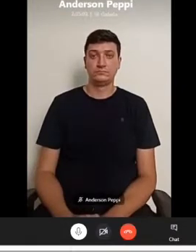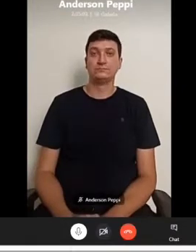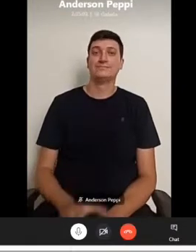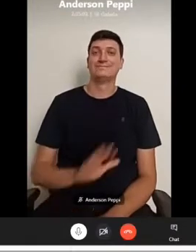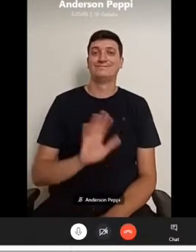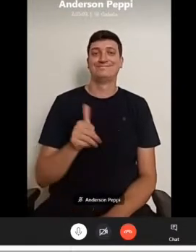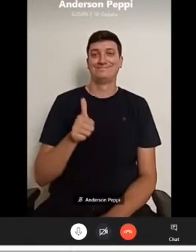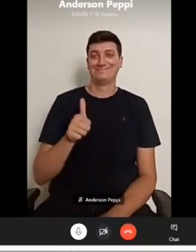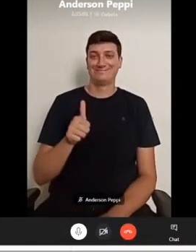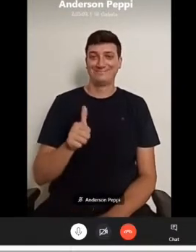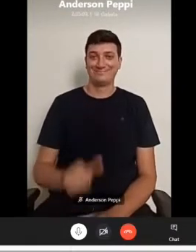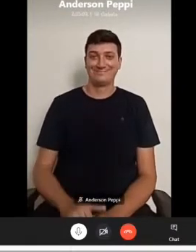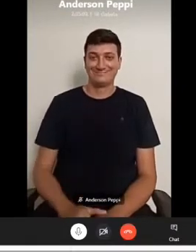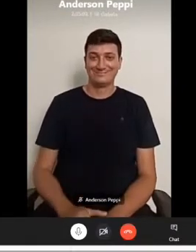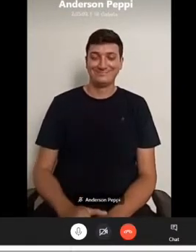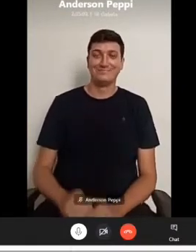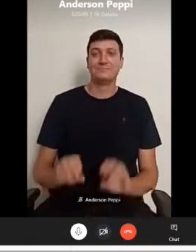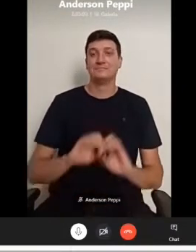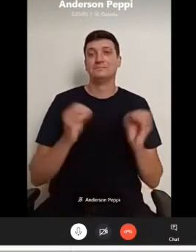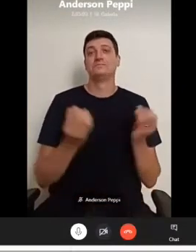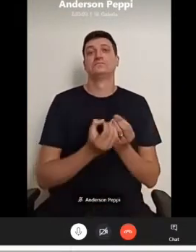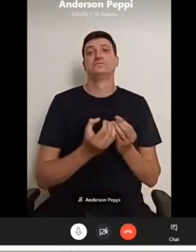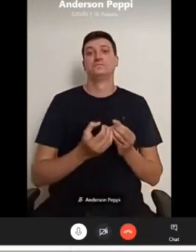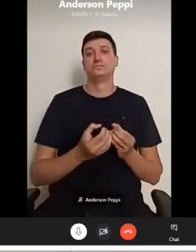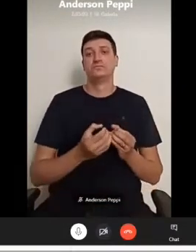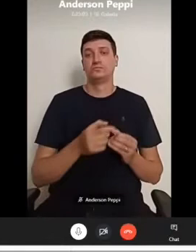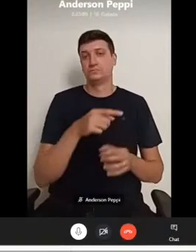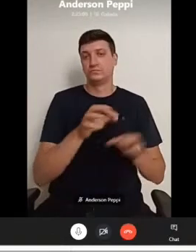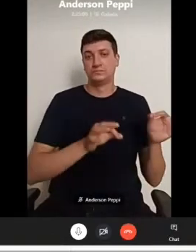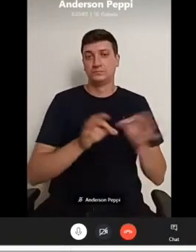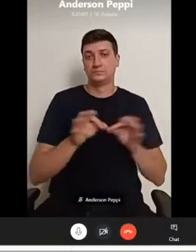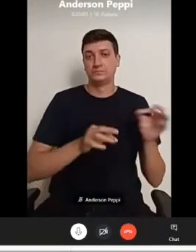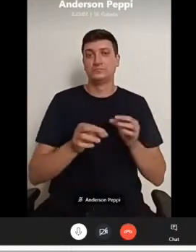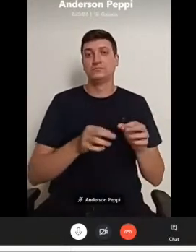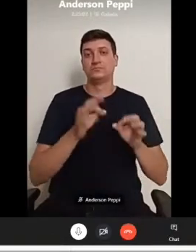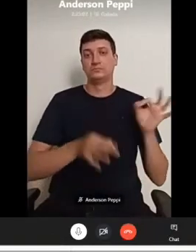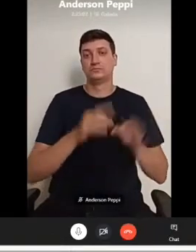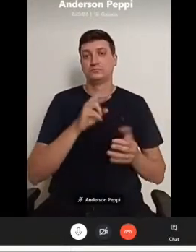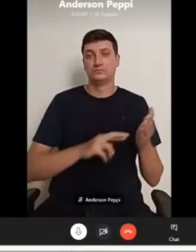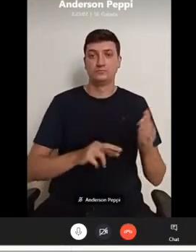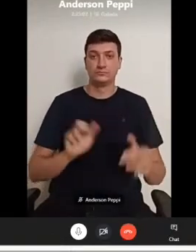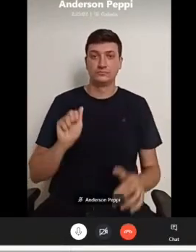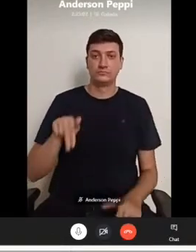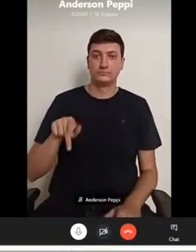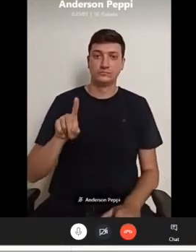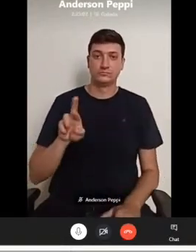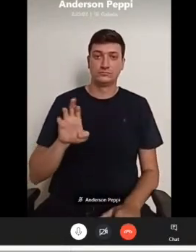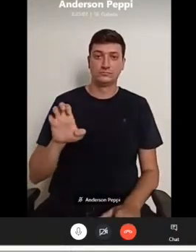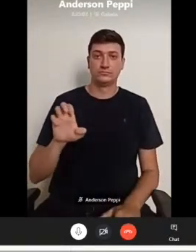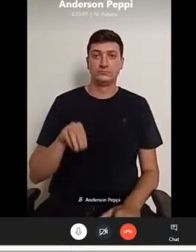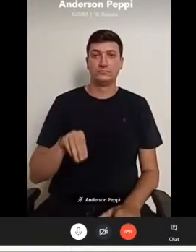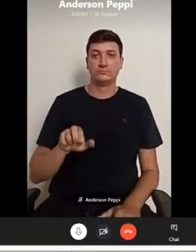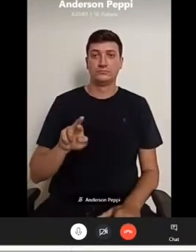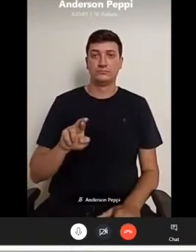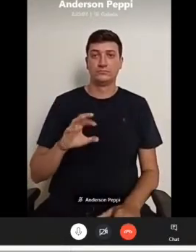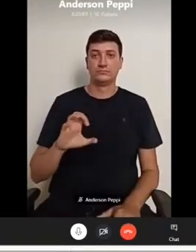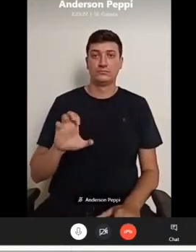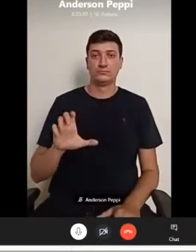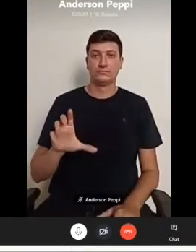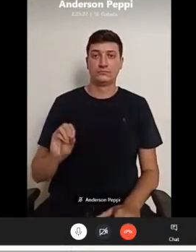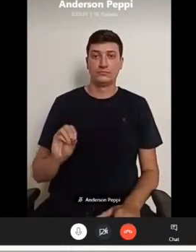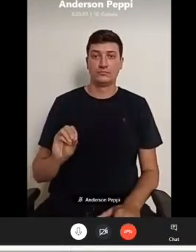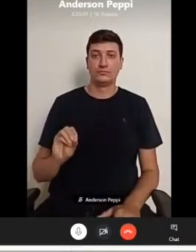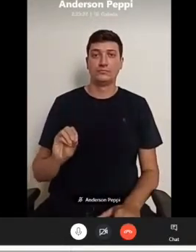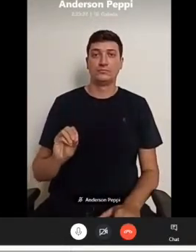Comissão de Constituição, Justiça e Redação. André Rogério Barbosa, Marcelo Sleiman, Érica